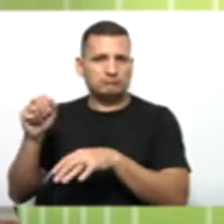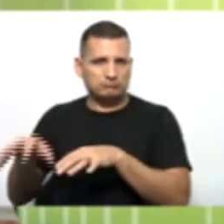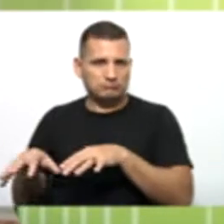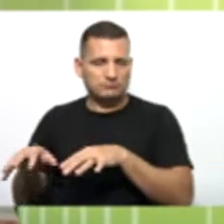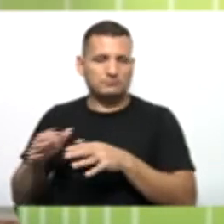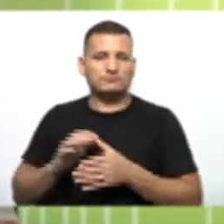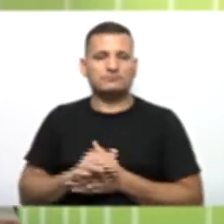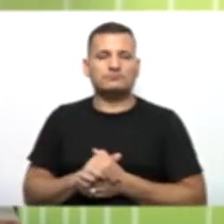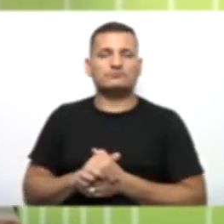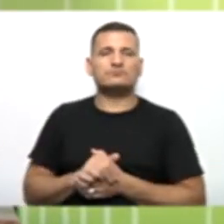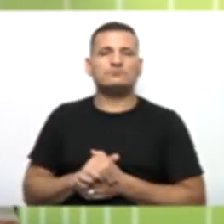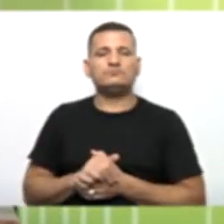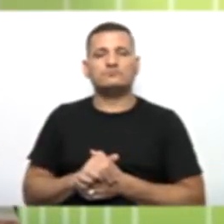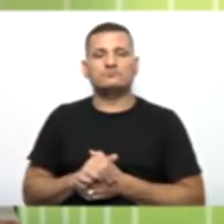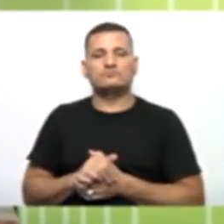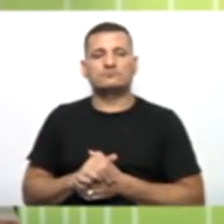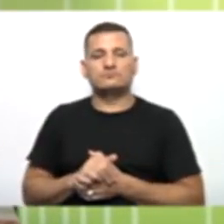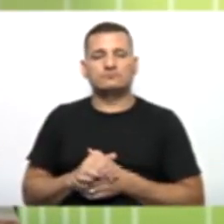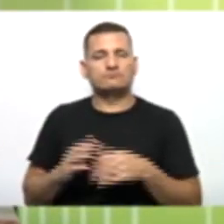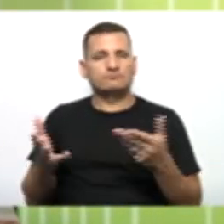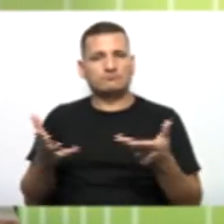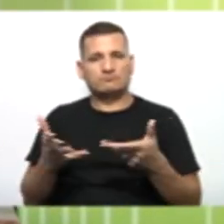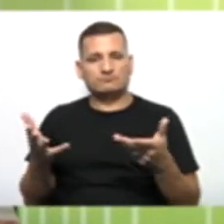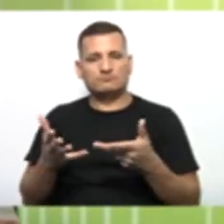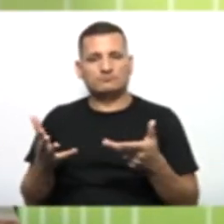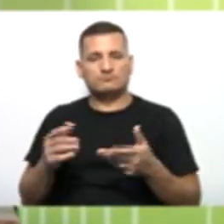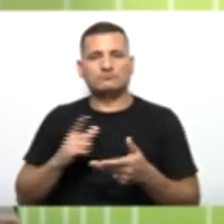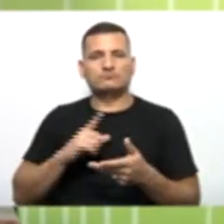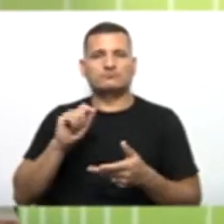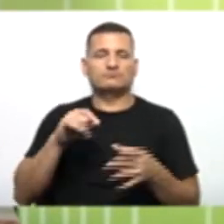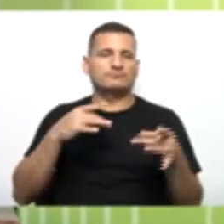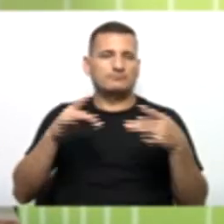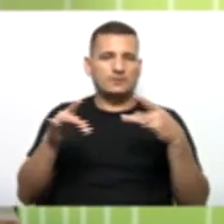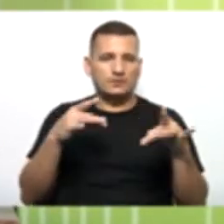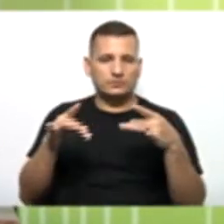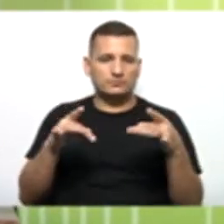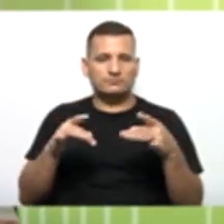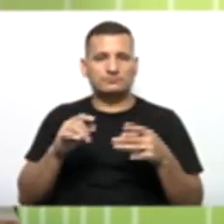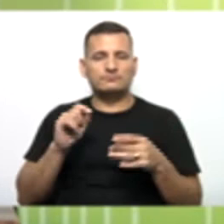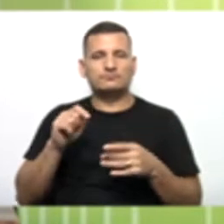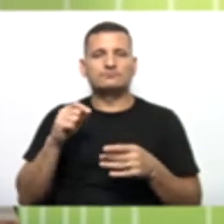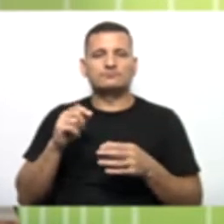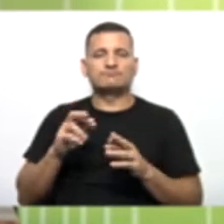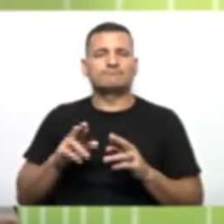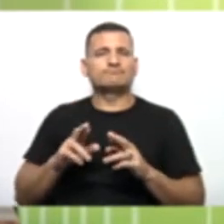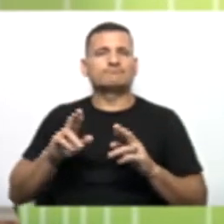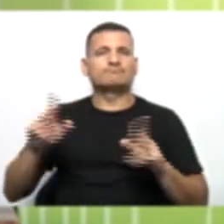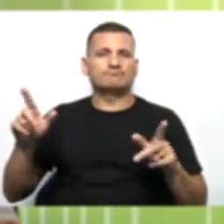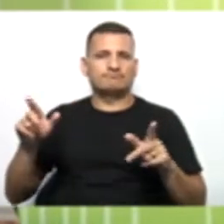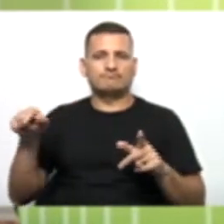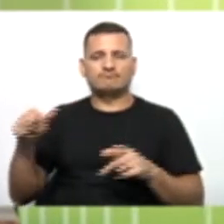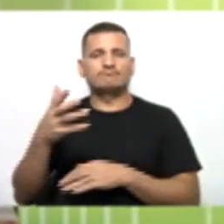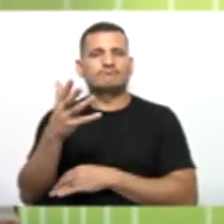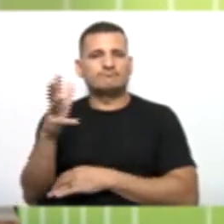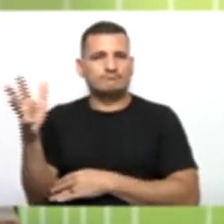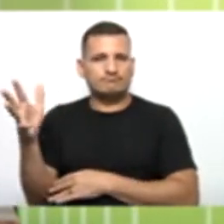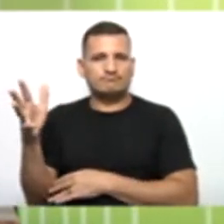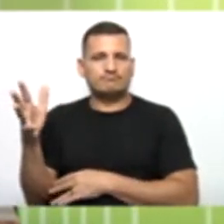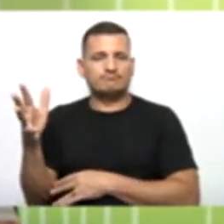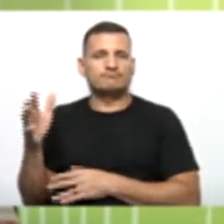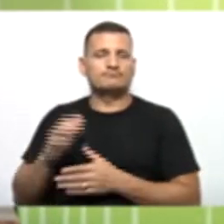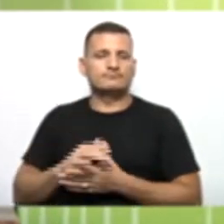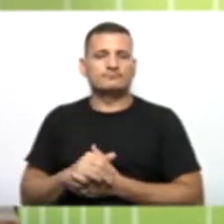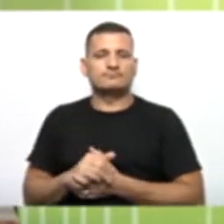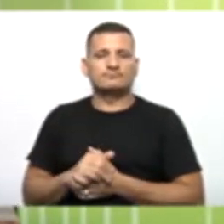retirados da natureza. Hoje em dia, nós temos os plásticos, que eles são completamente diferentes da natureza, do que se encontra